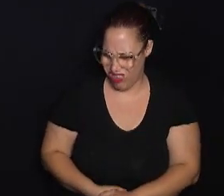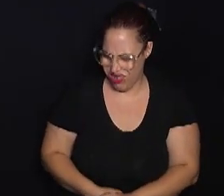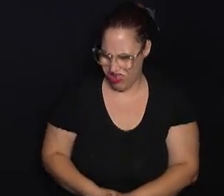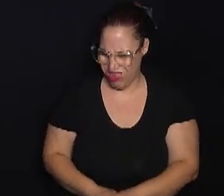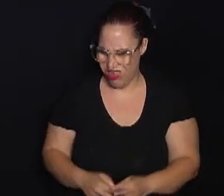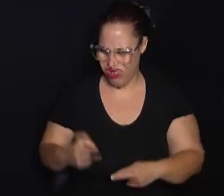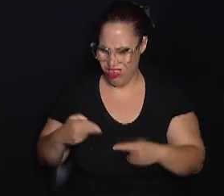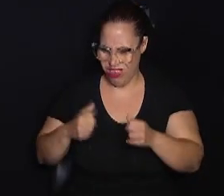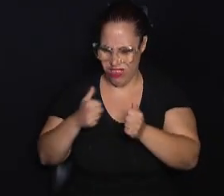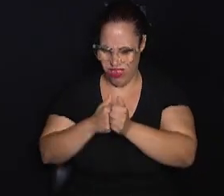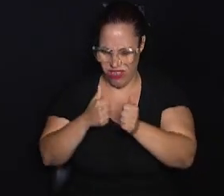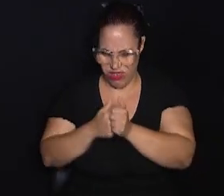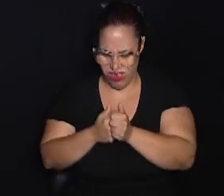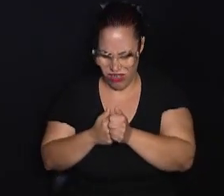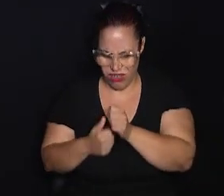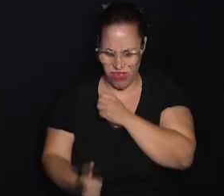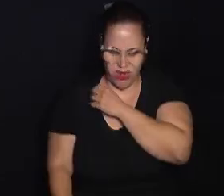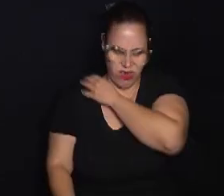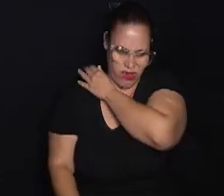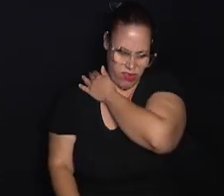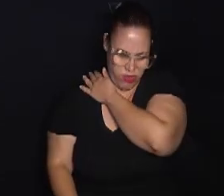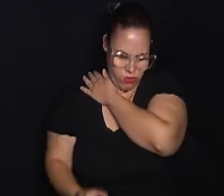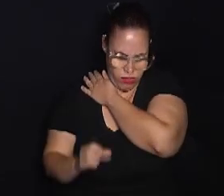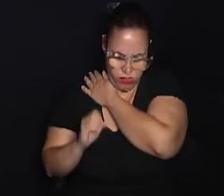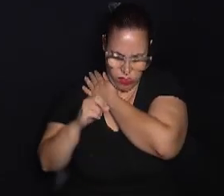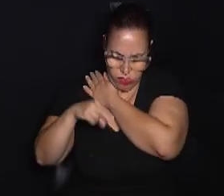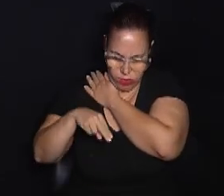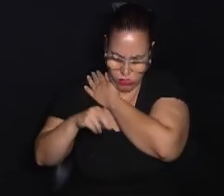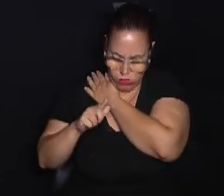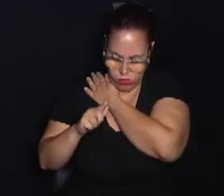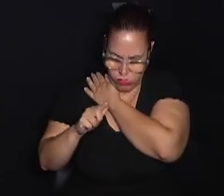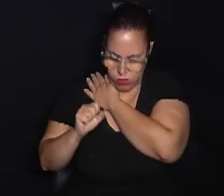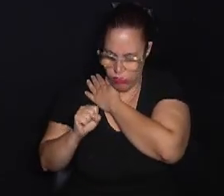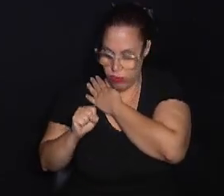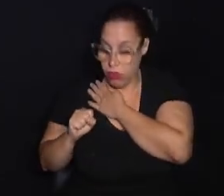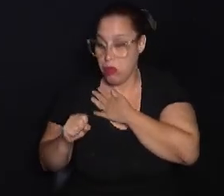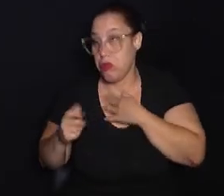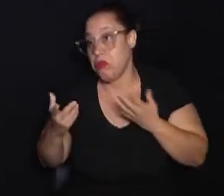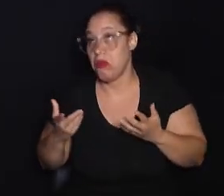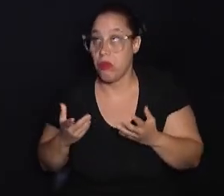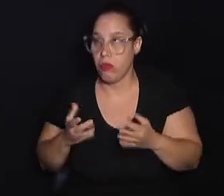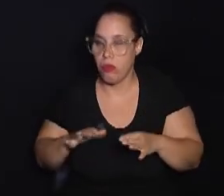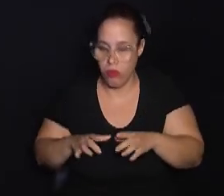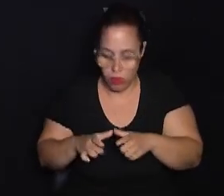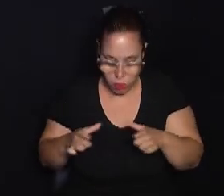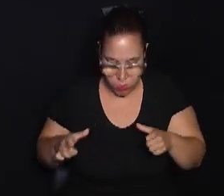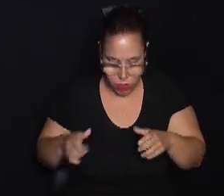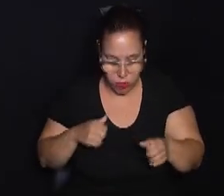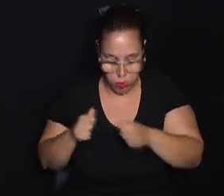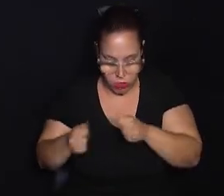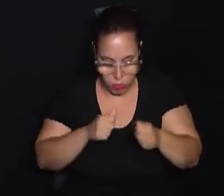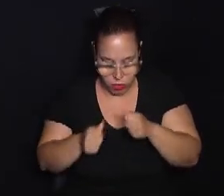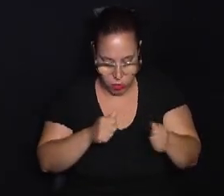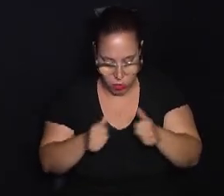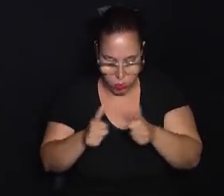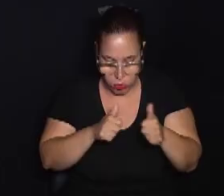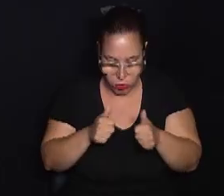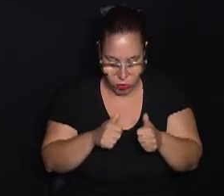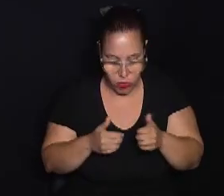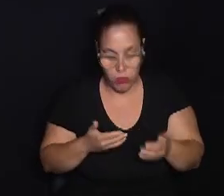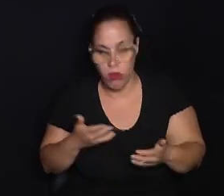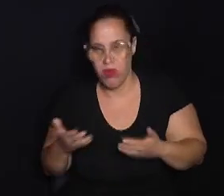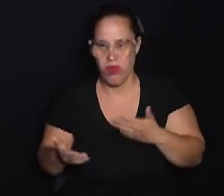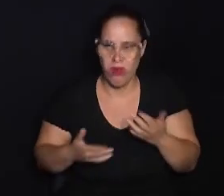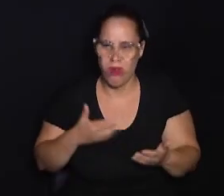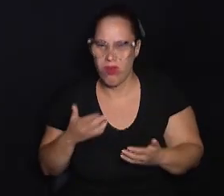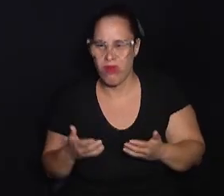muito próxima com as ONGs, com as grandes ONGs, né, que já tem uma estrutura, que se organiza, que já tem meios,